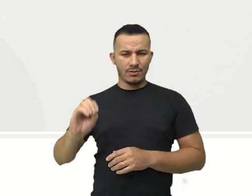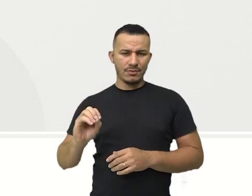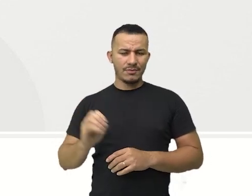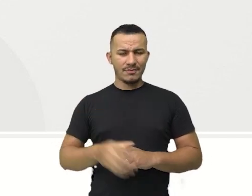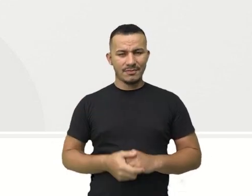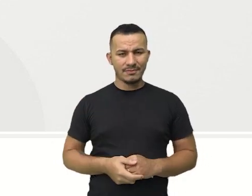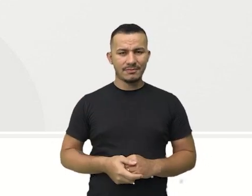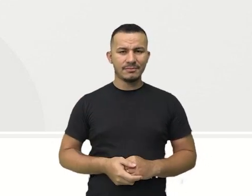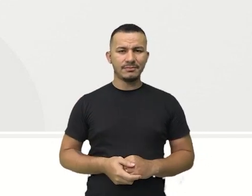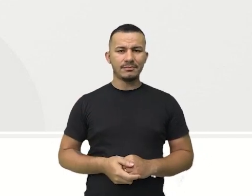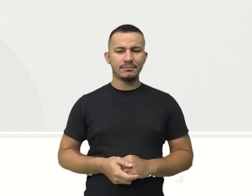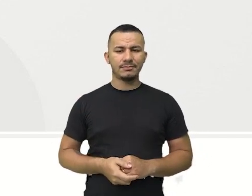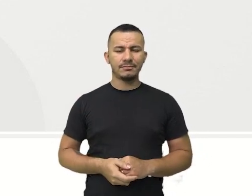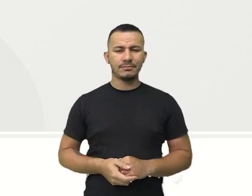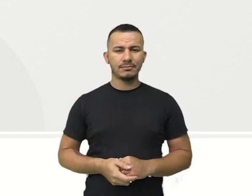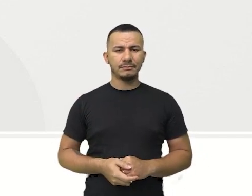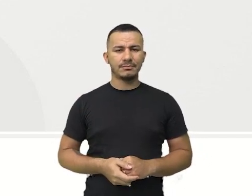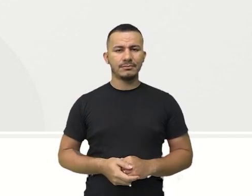Beleza, pessoal?